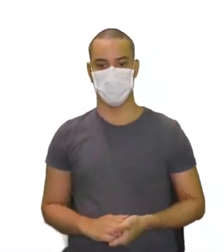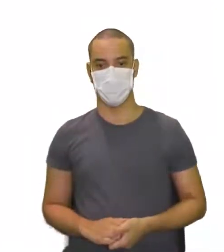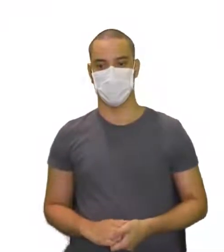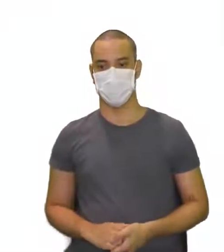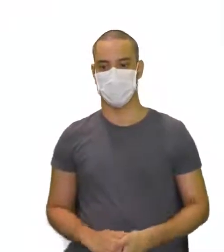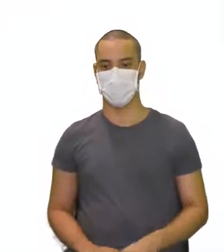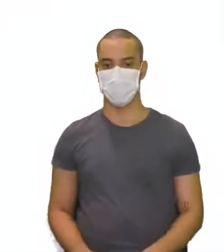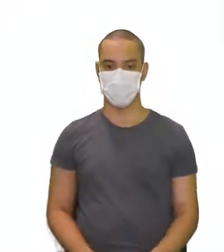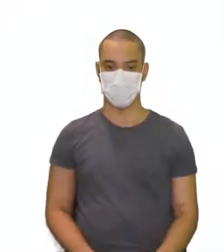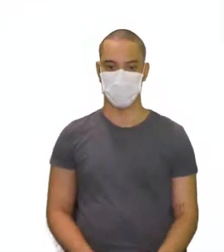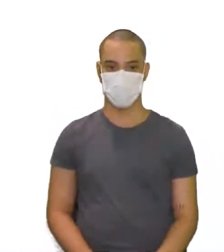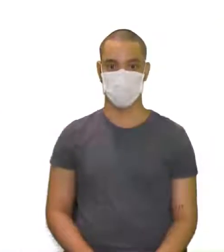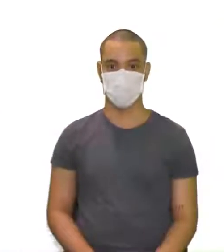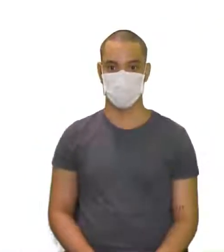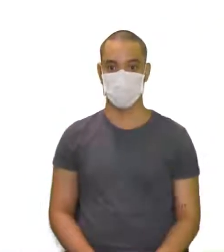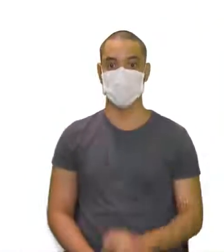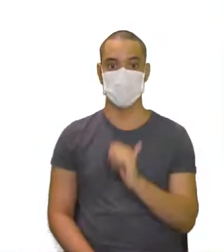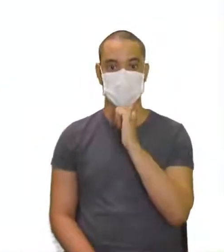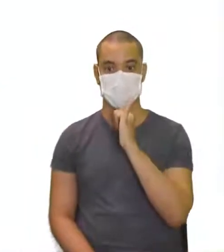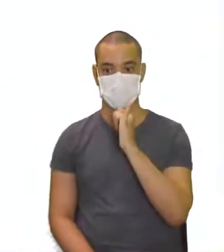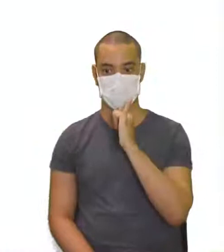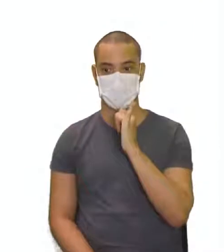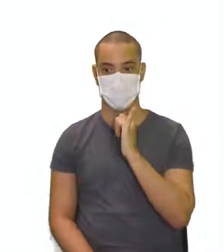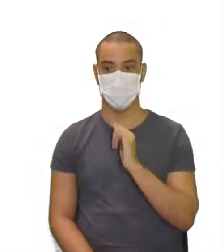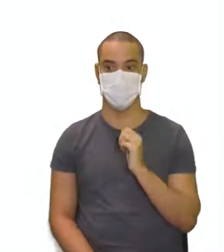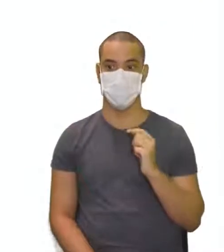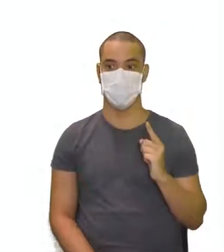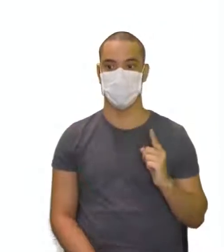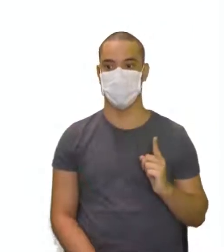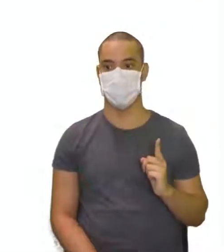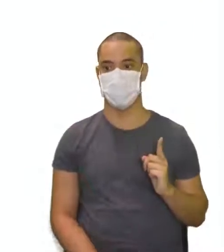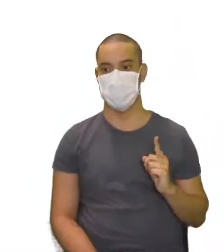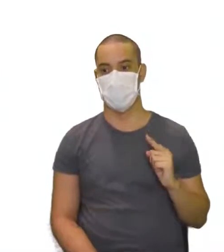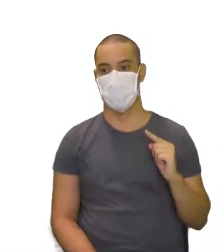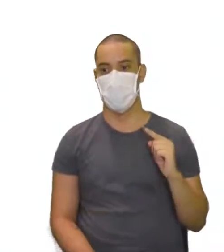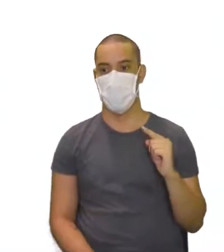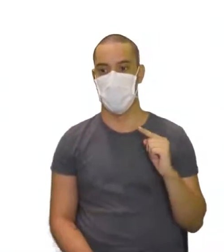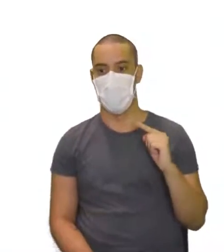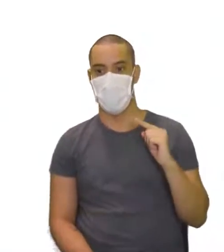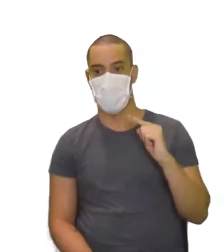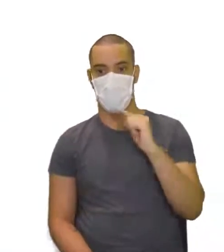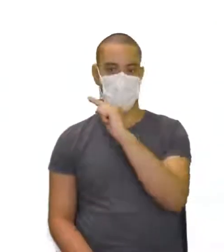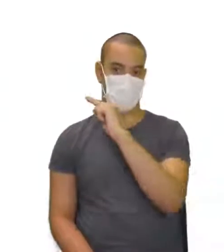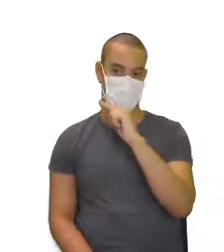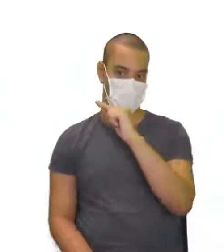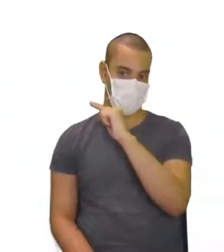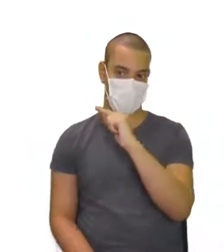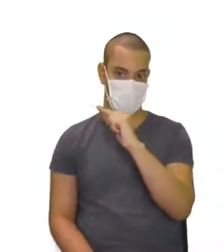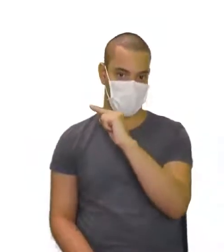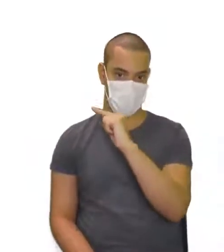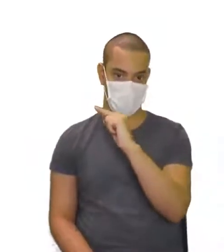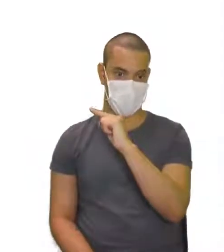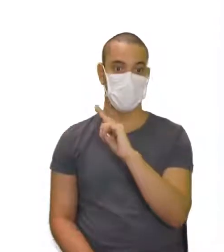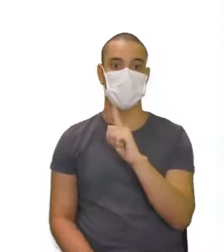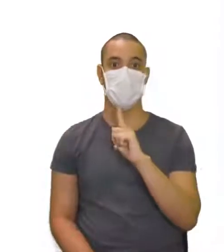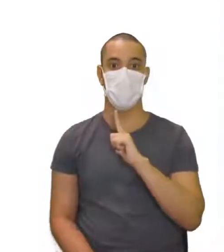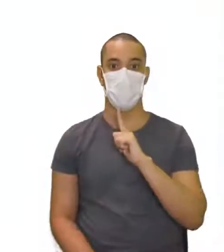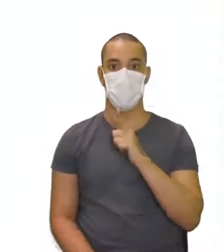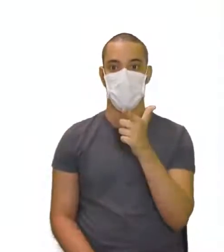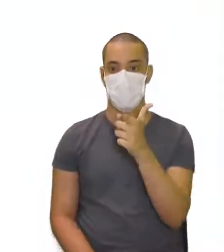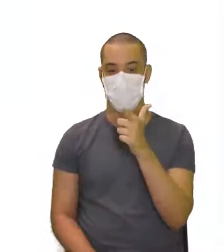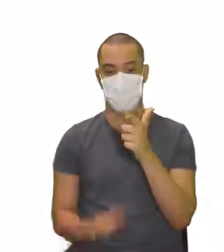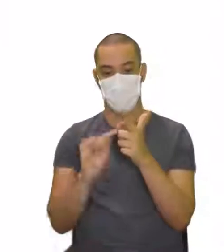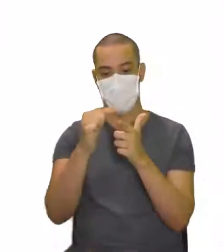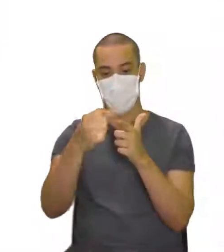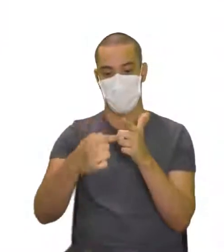Bom, nós vimos aí como exemplos, olha só, nós vimos aí furadeiras, né? São exemplos